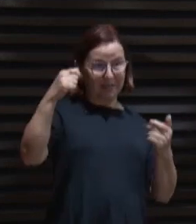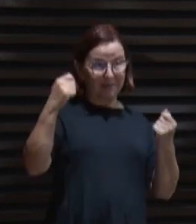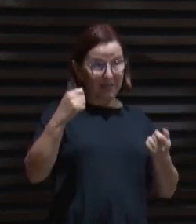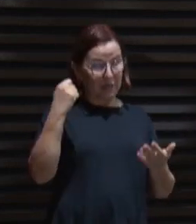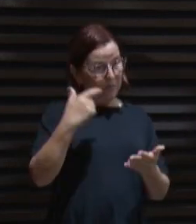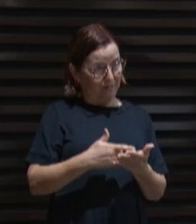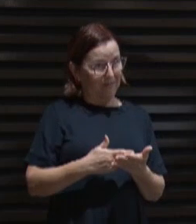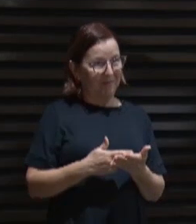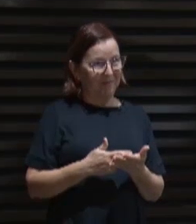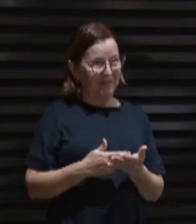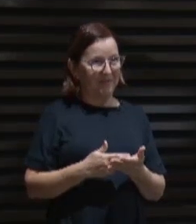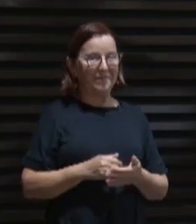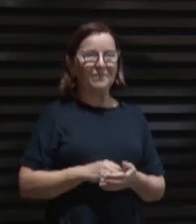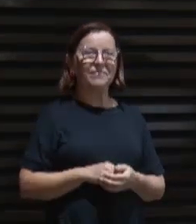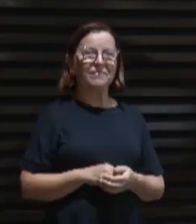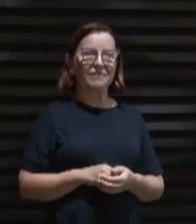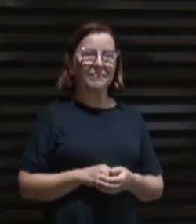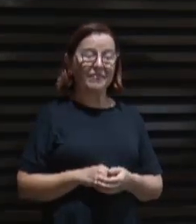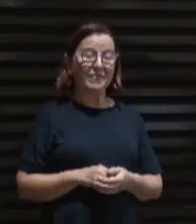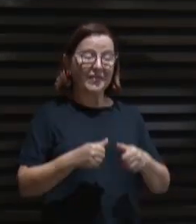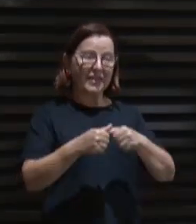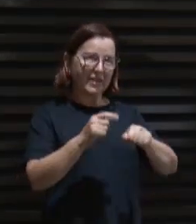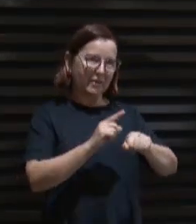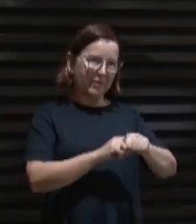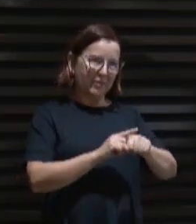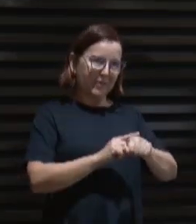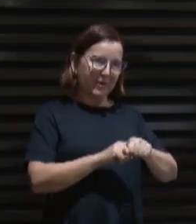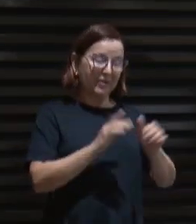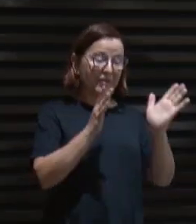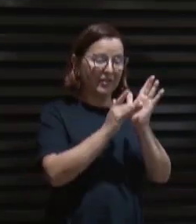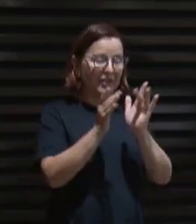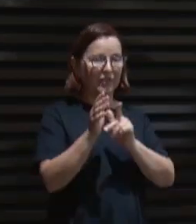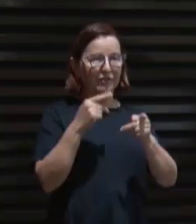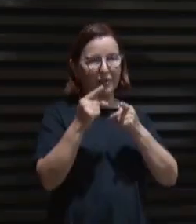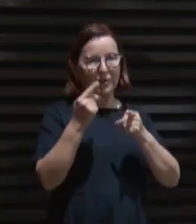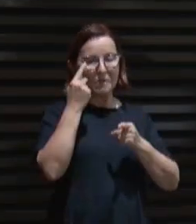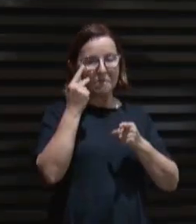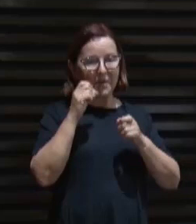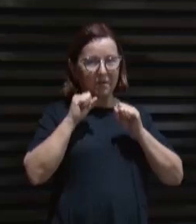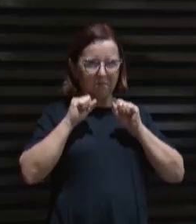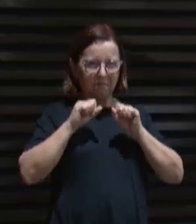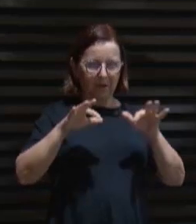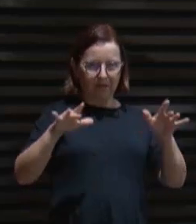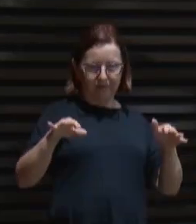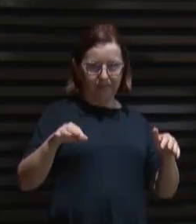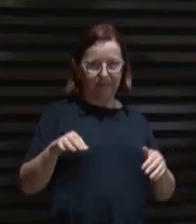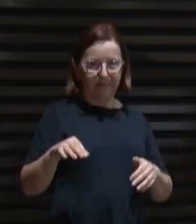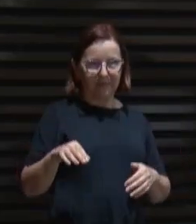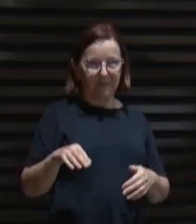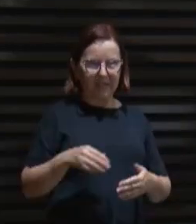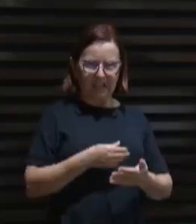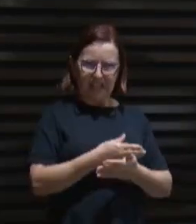deve suceder? Naquele momento, disse Jesus às multidões: Saístes